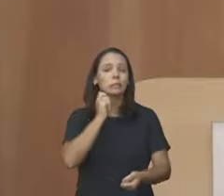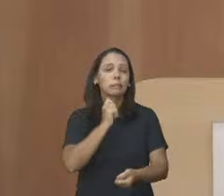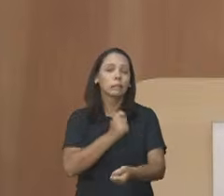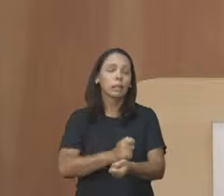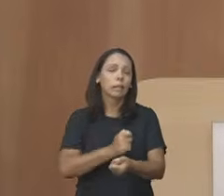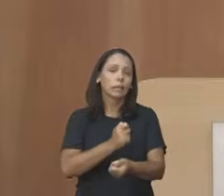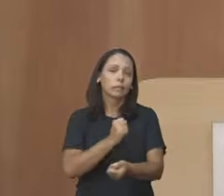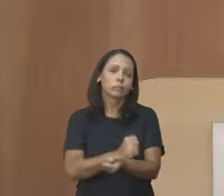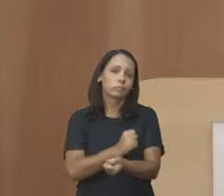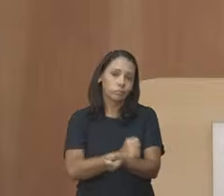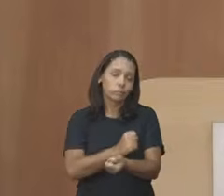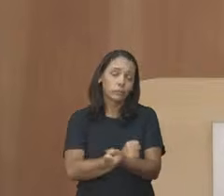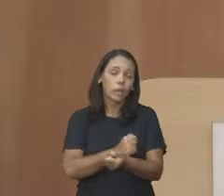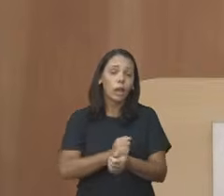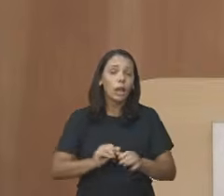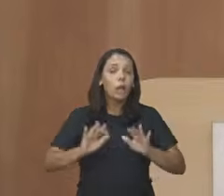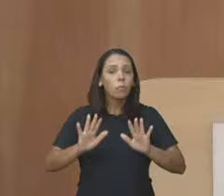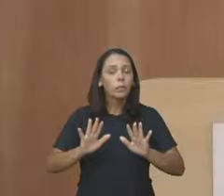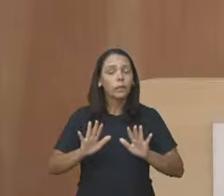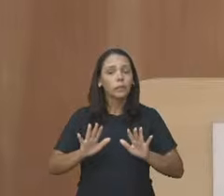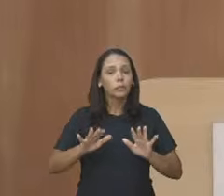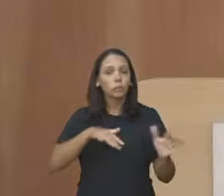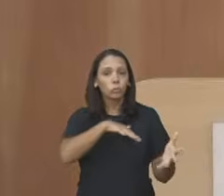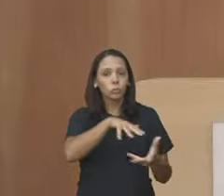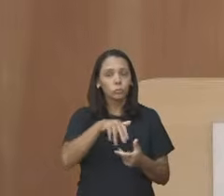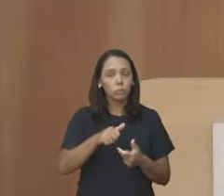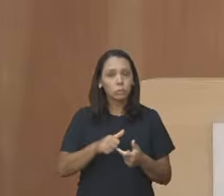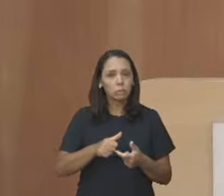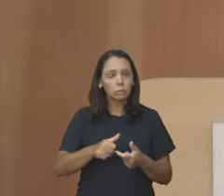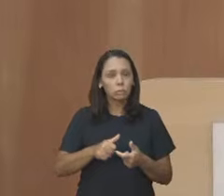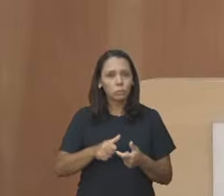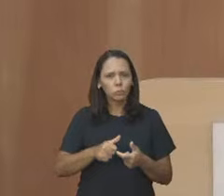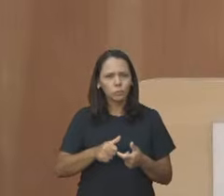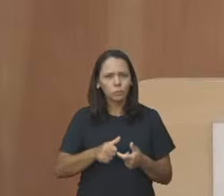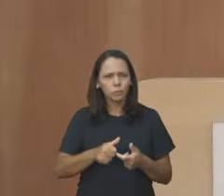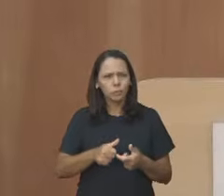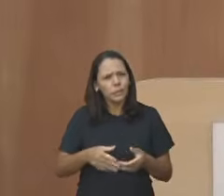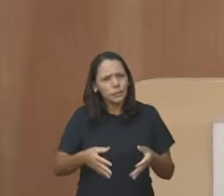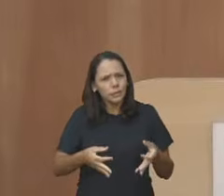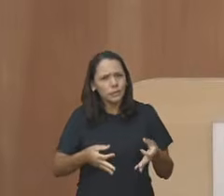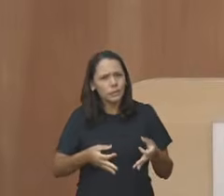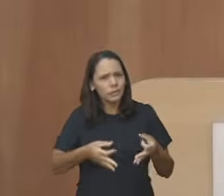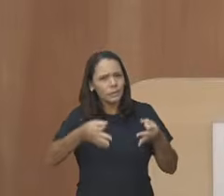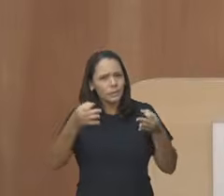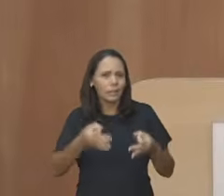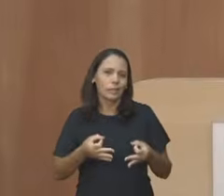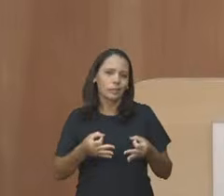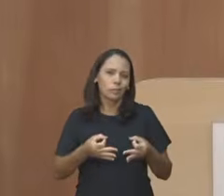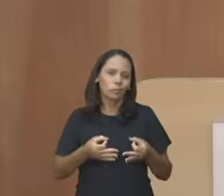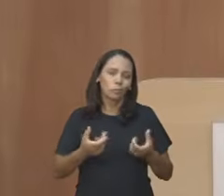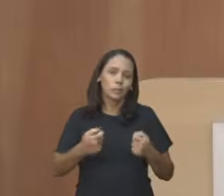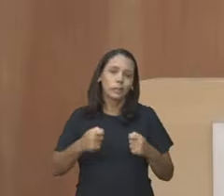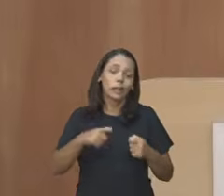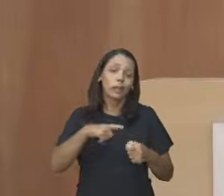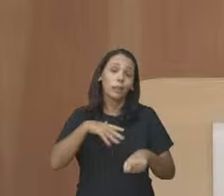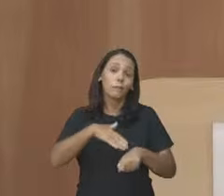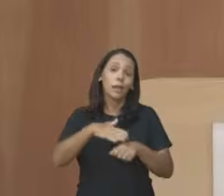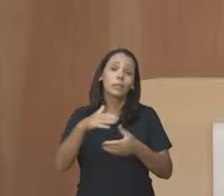mundo ideal, o trabalho que a Remar executa deveria ser complementar, deveria ser subsidiário,